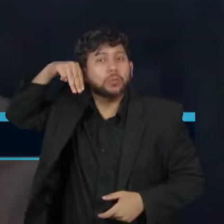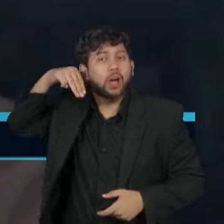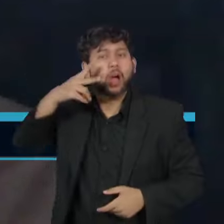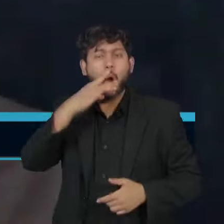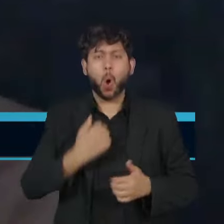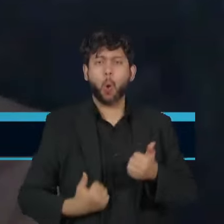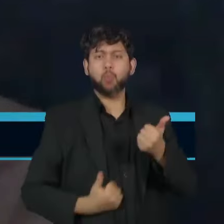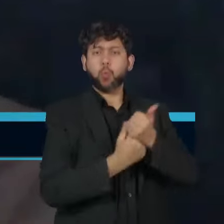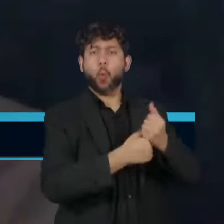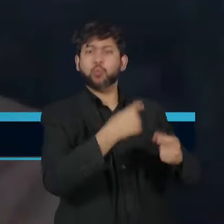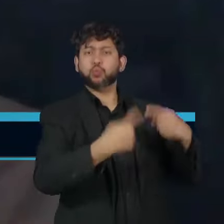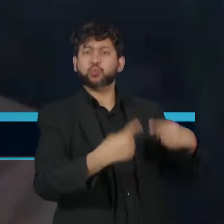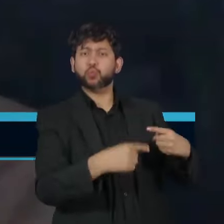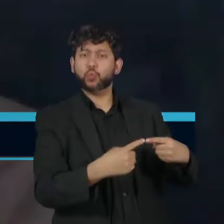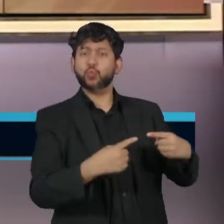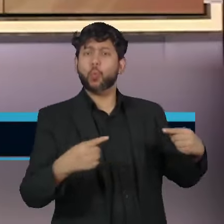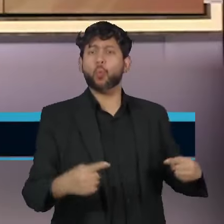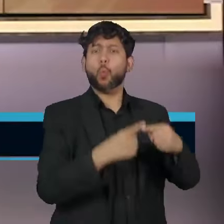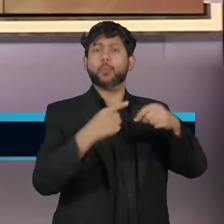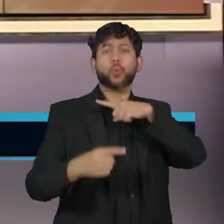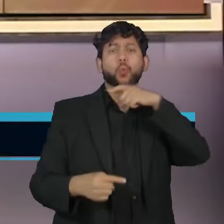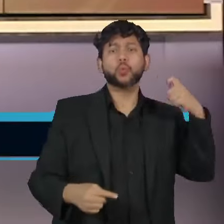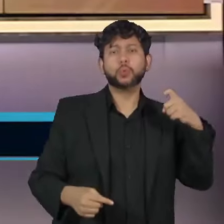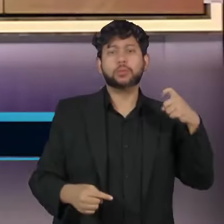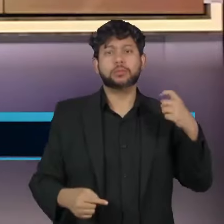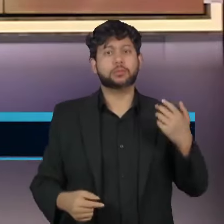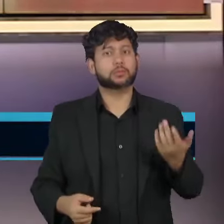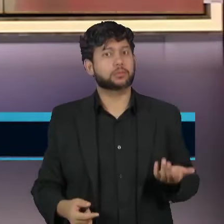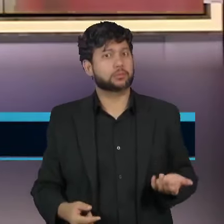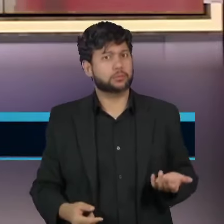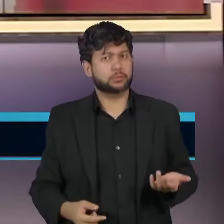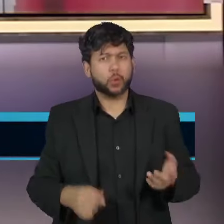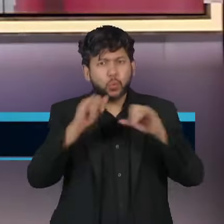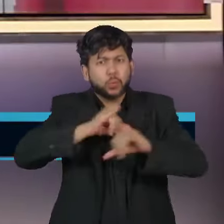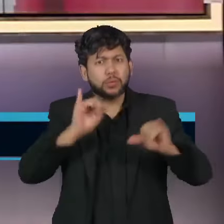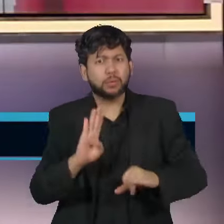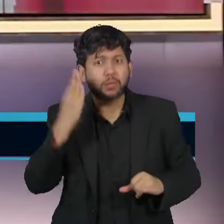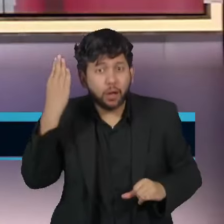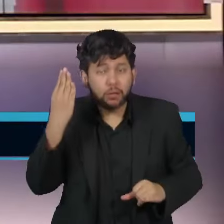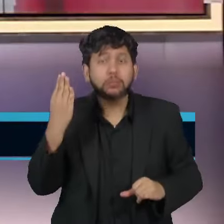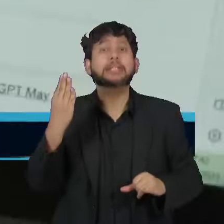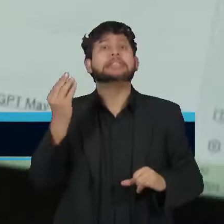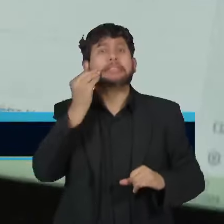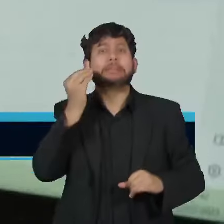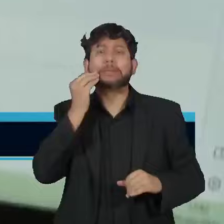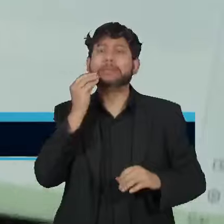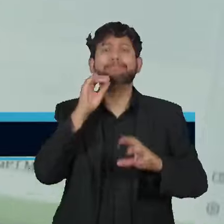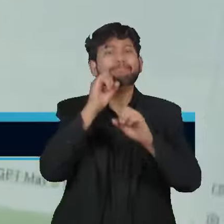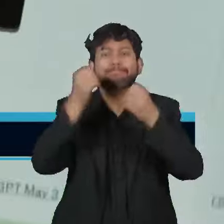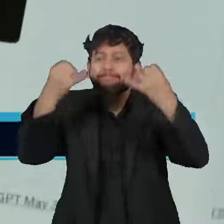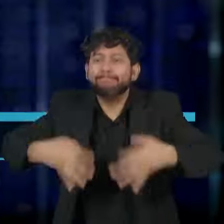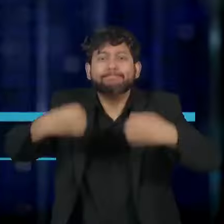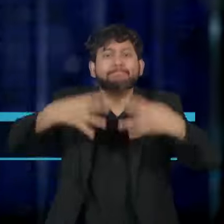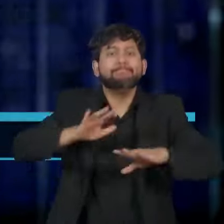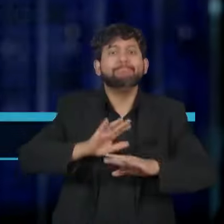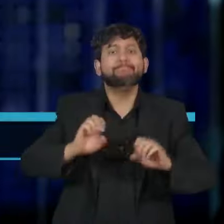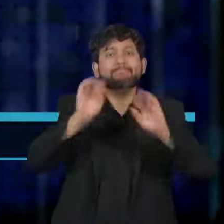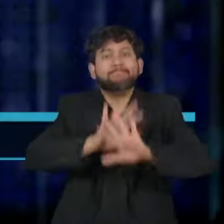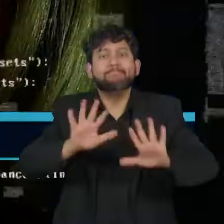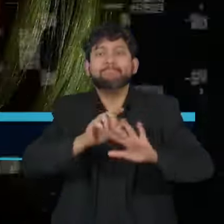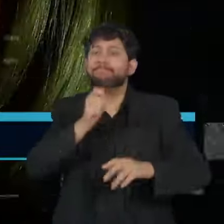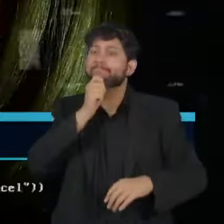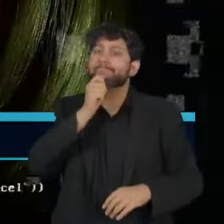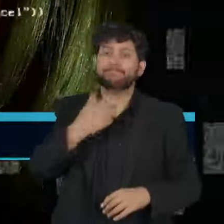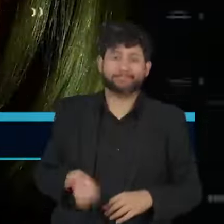partido político favorável à Rússia a fake News virou até assunto no noticiário local mas como toda ferramenta a inteligência